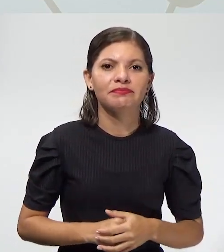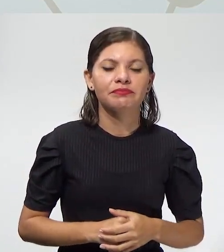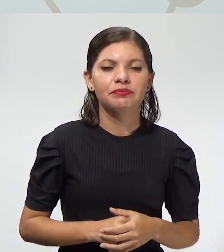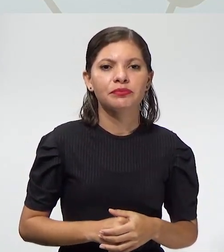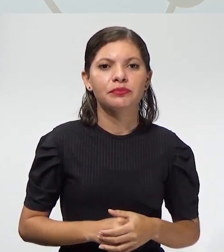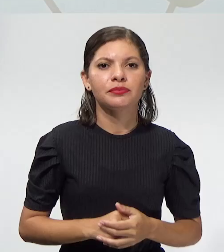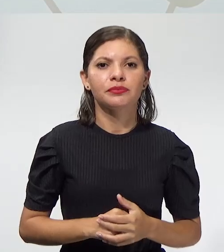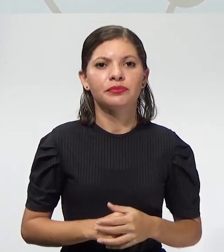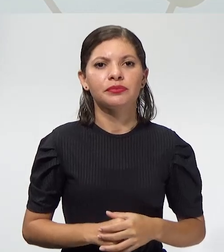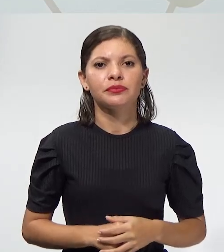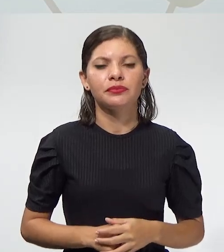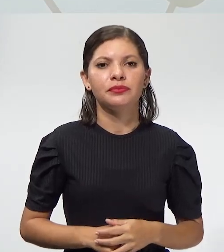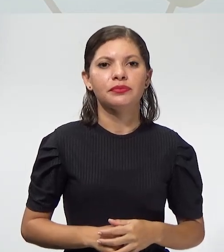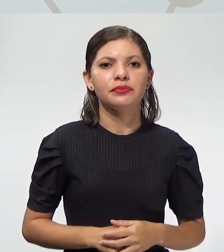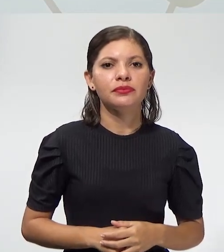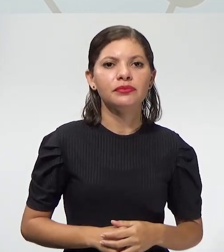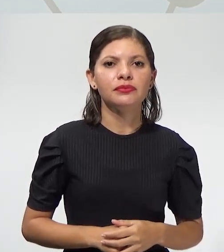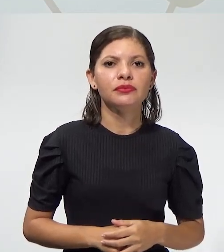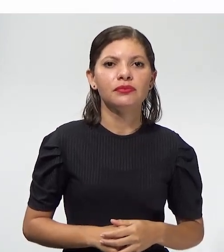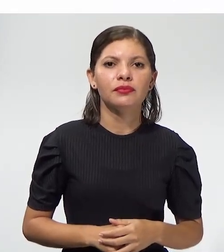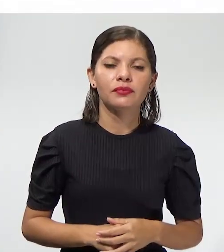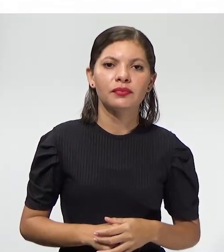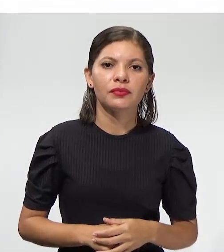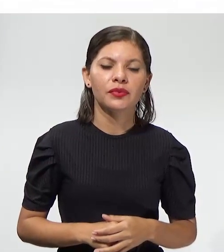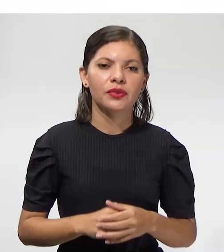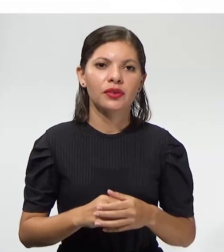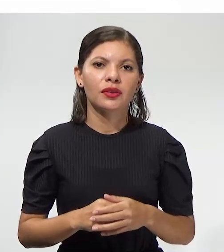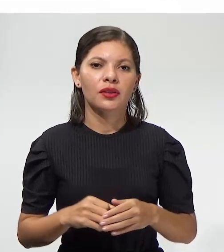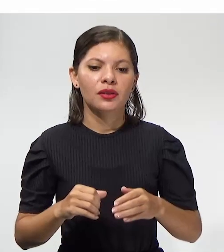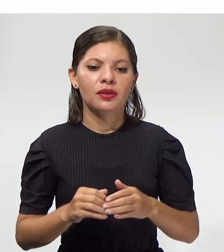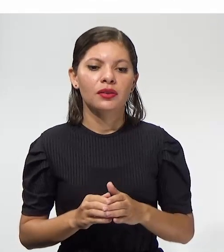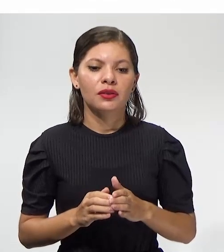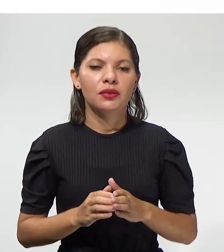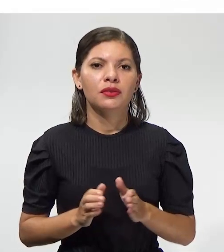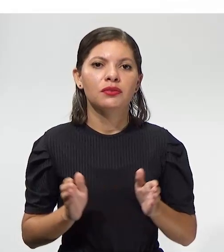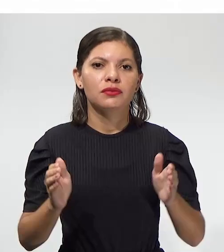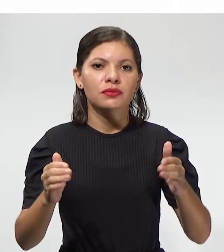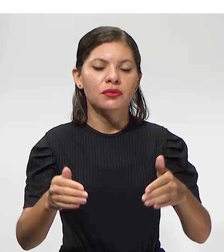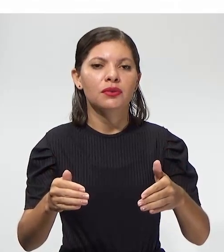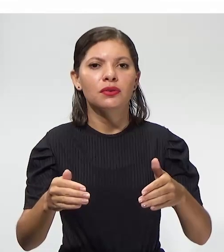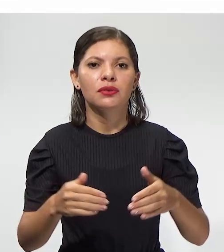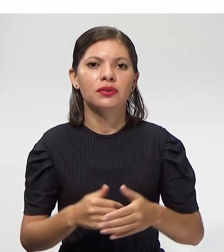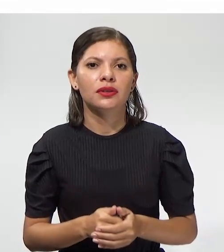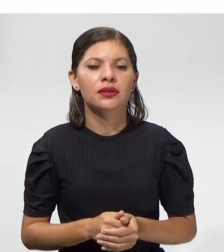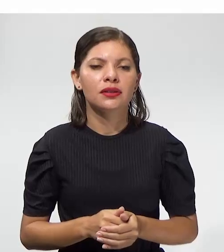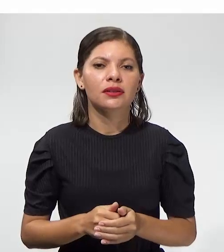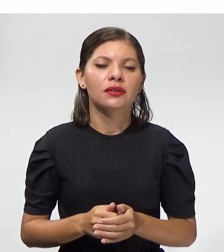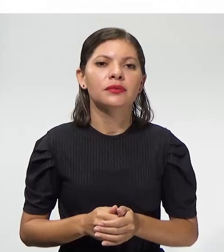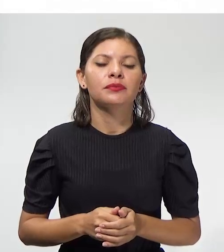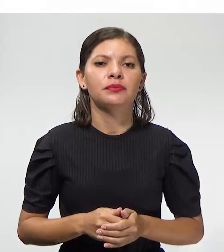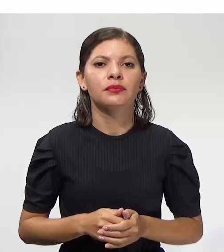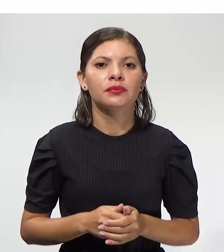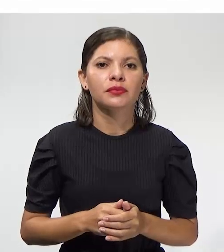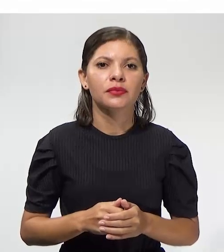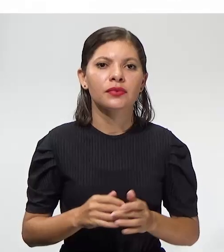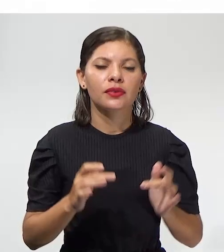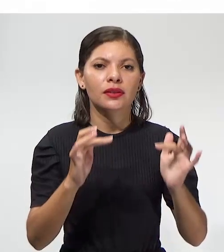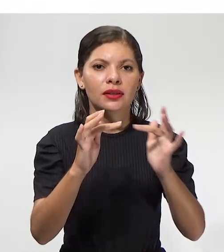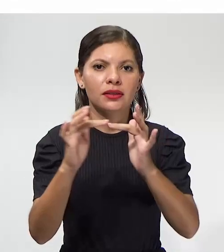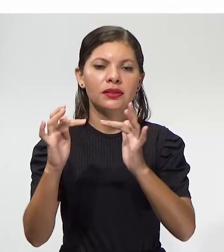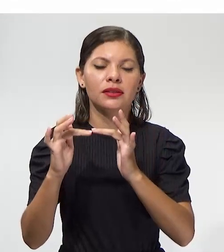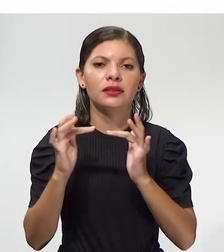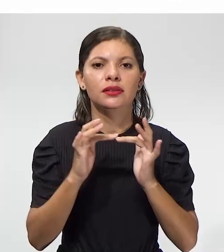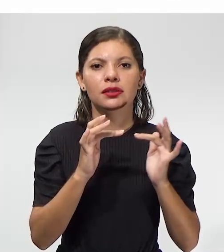extensão. E aí entra na questão, né, de não ser voltada somente para fora. Você não pode pensar na extensão em algo que